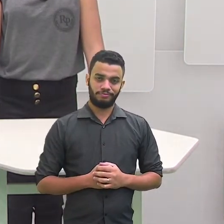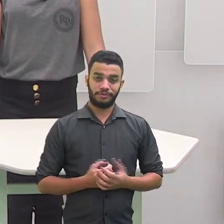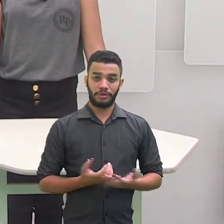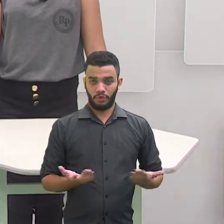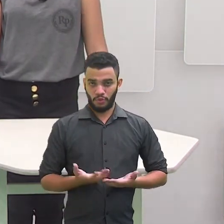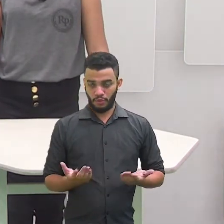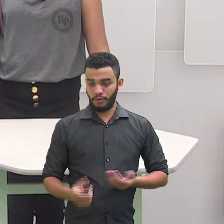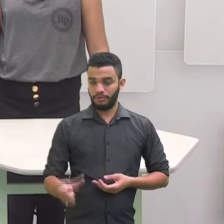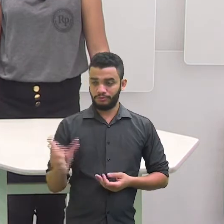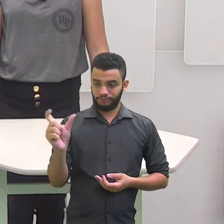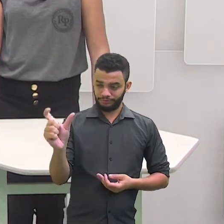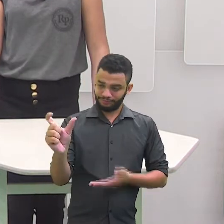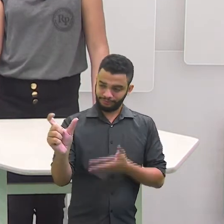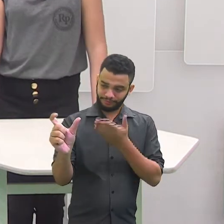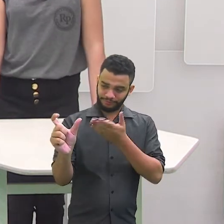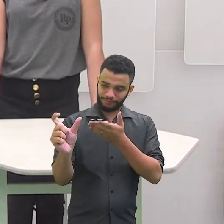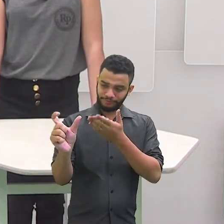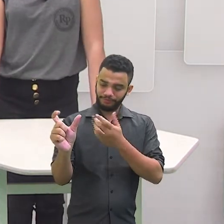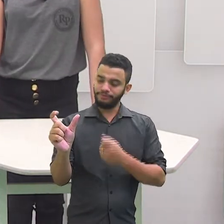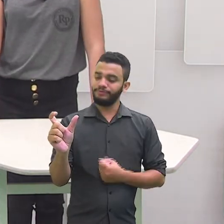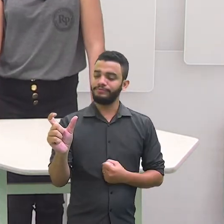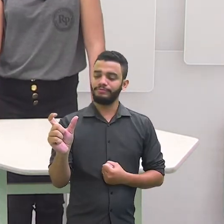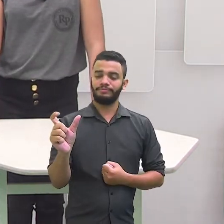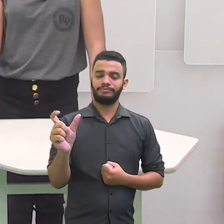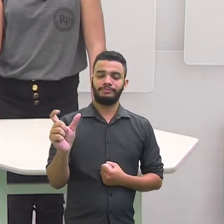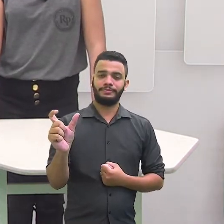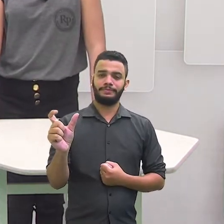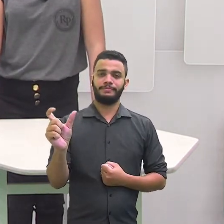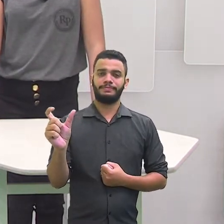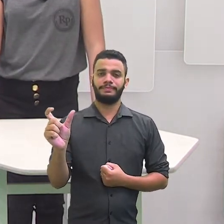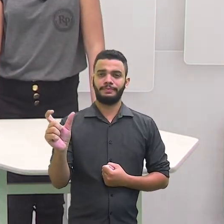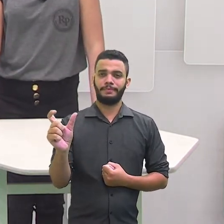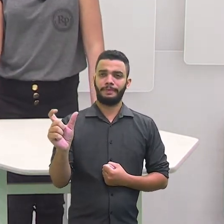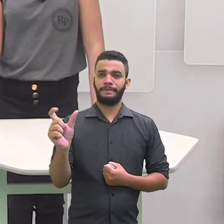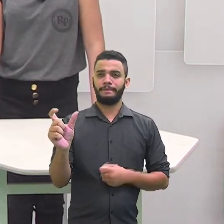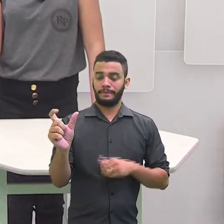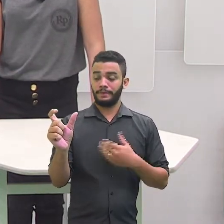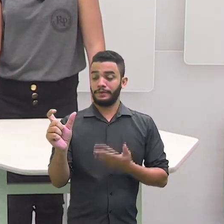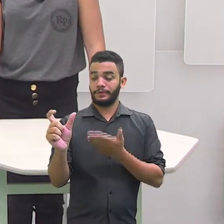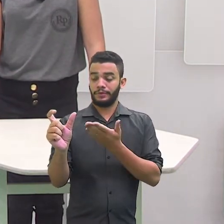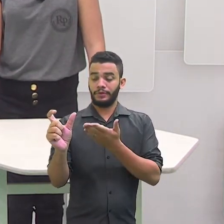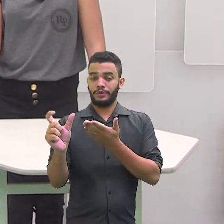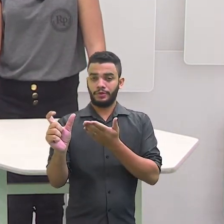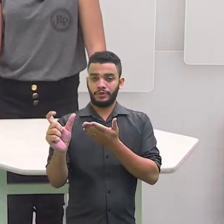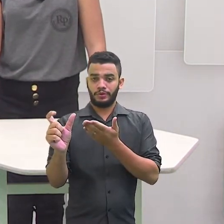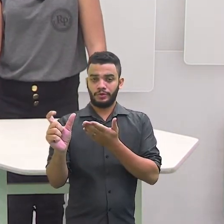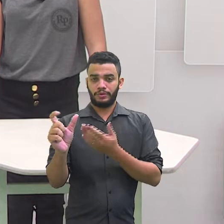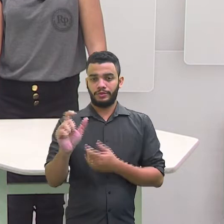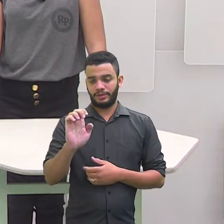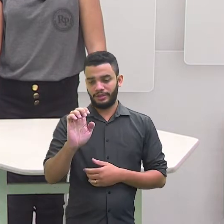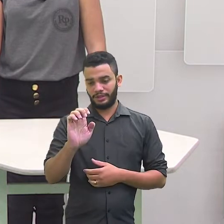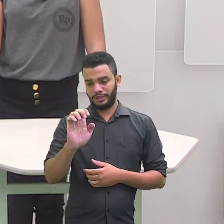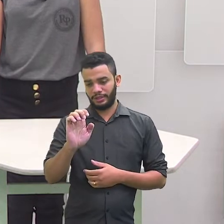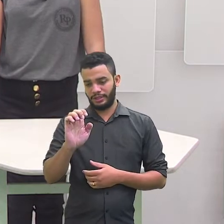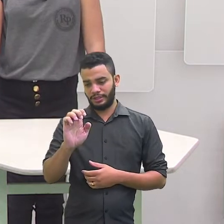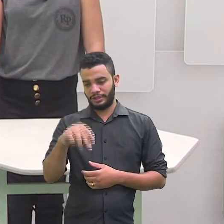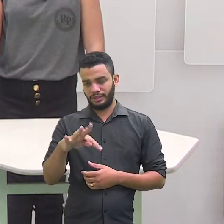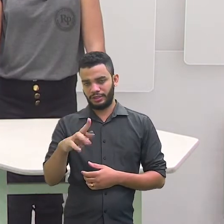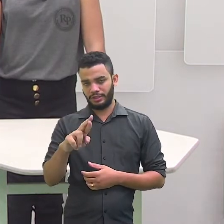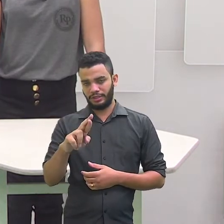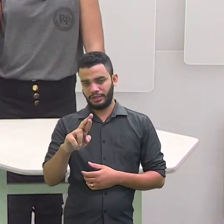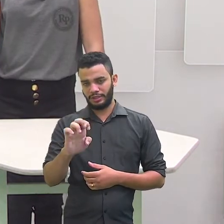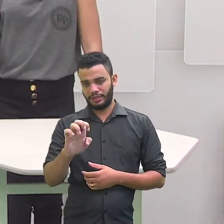Agora, sua vez, Nicole. E a sua palavra é entreaberta.